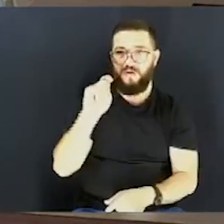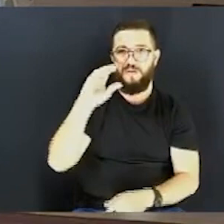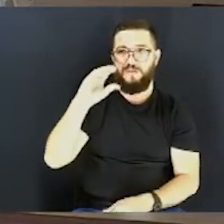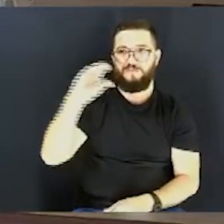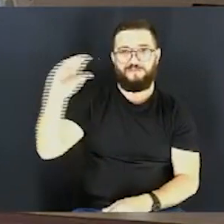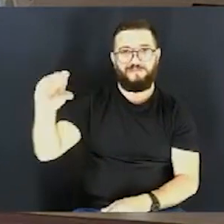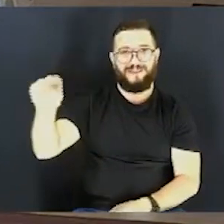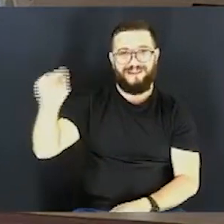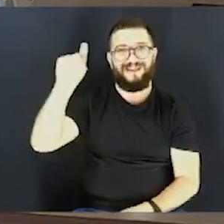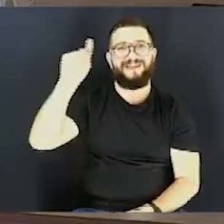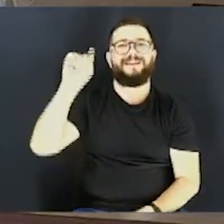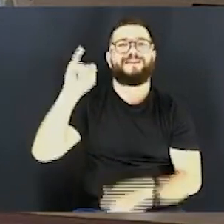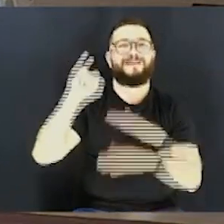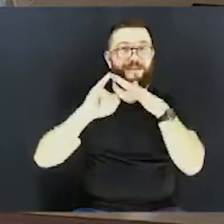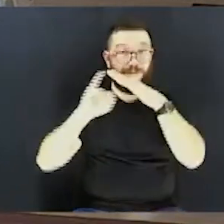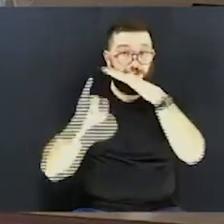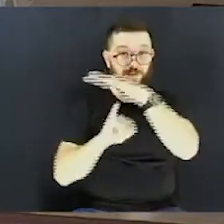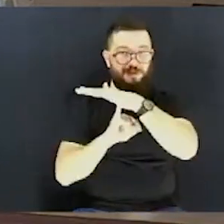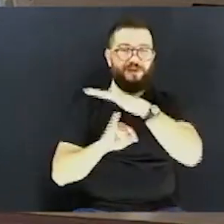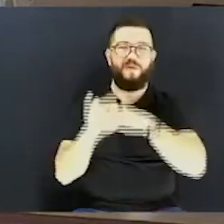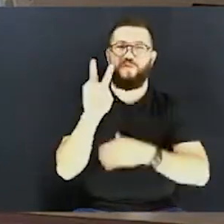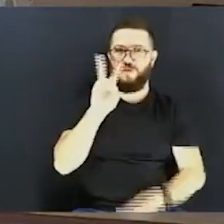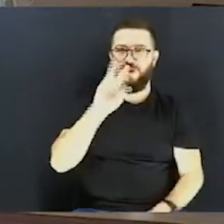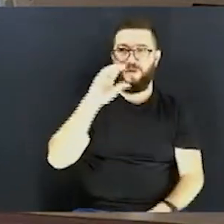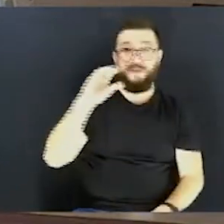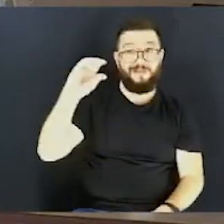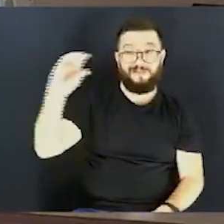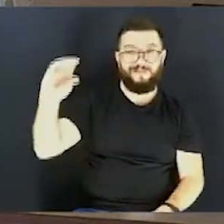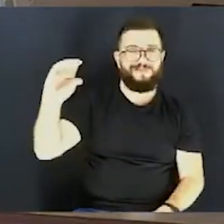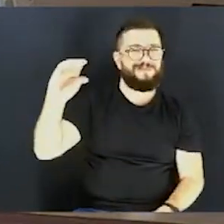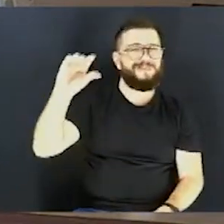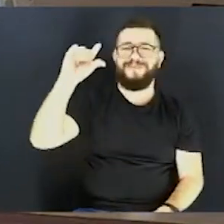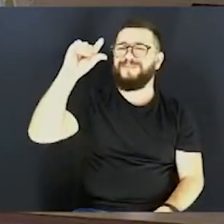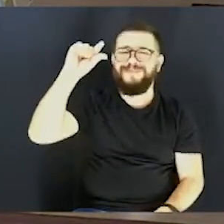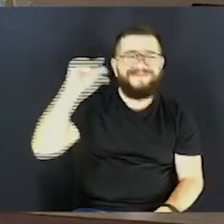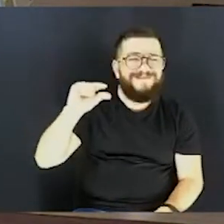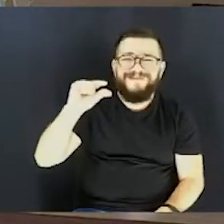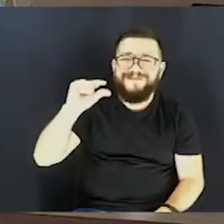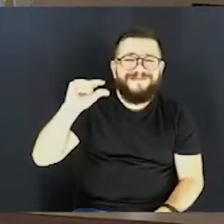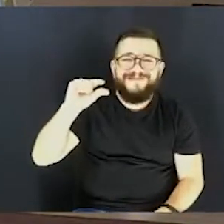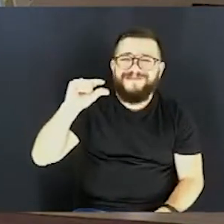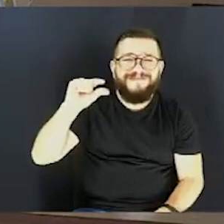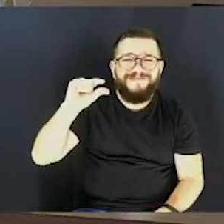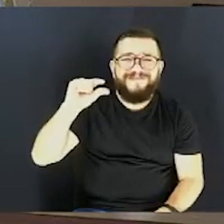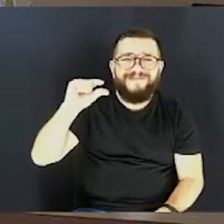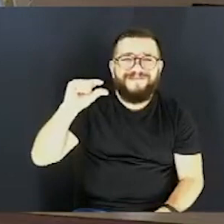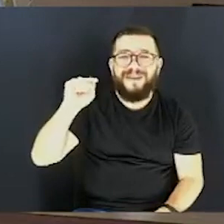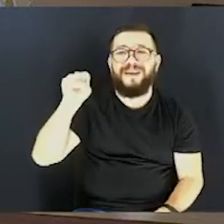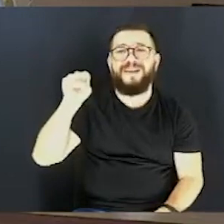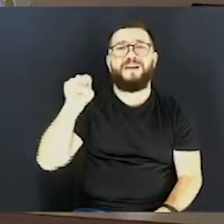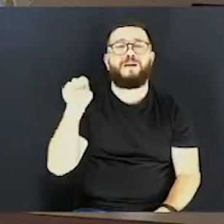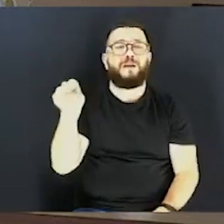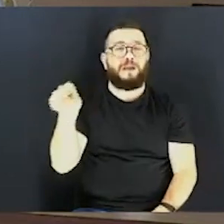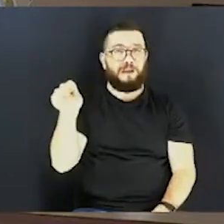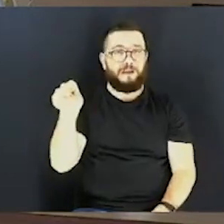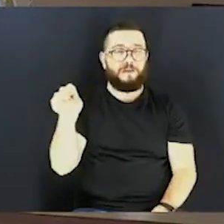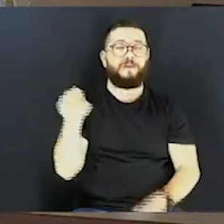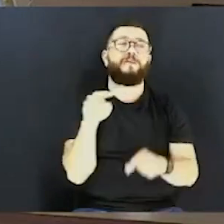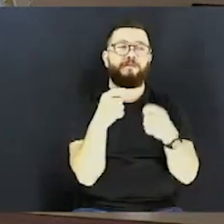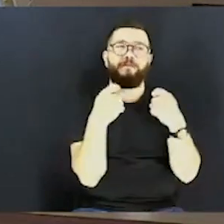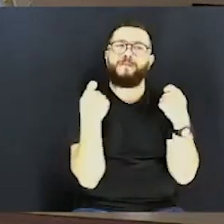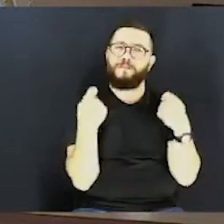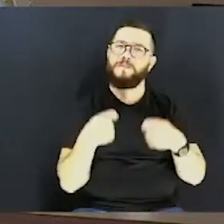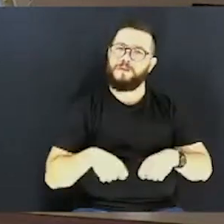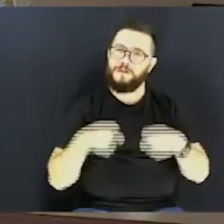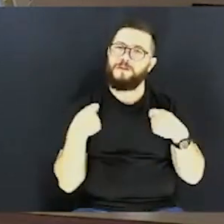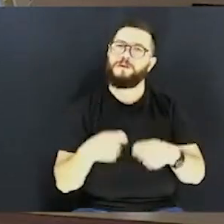prefeitura, da rede própria, é um valor muito abaixo do que custa essa mesma criança na rede própria. Então, se a gente quer